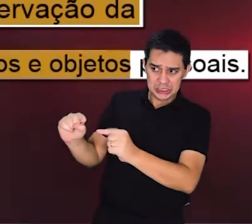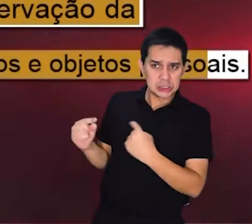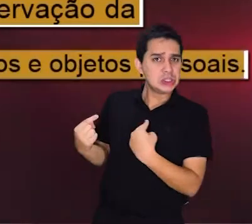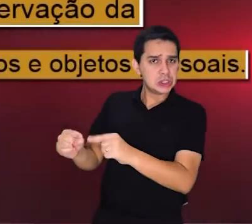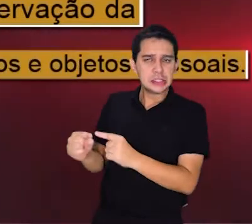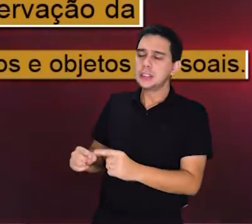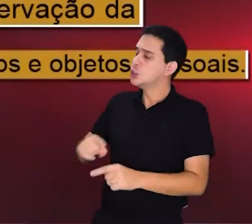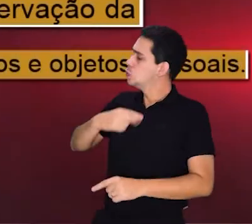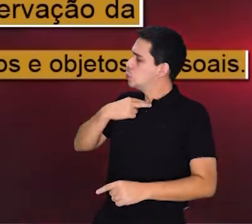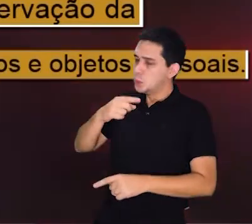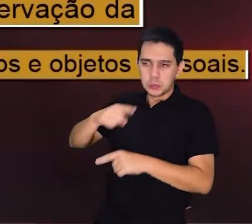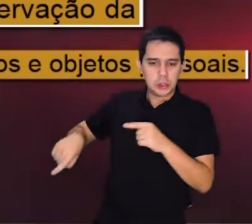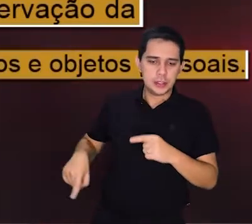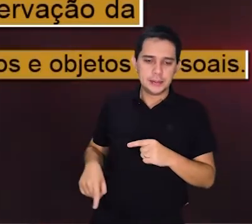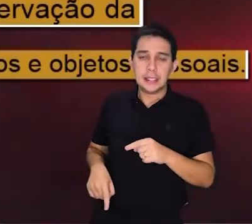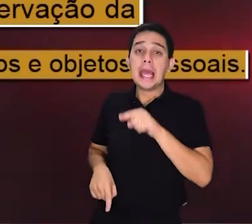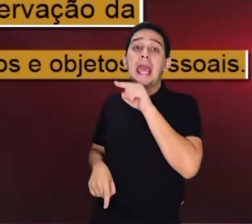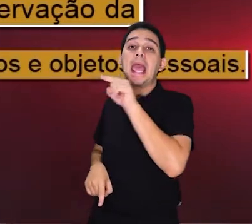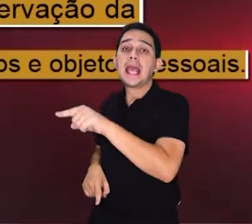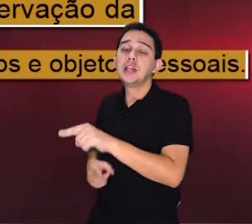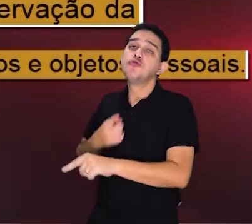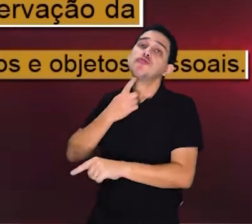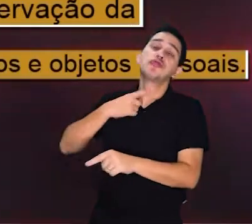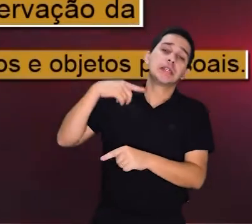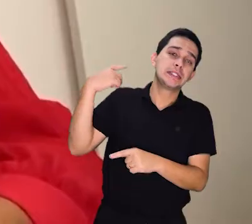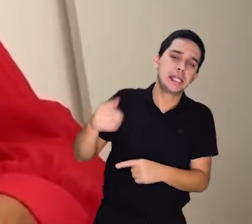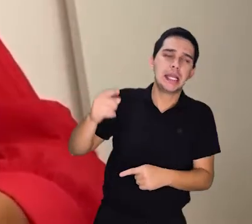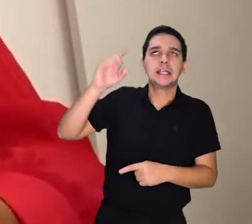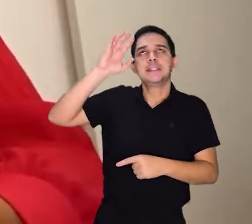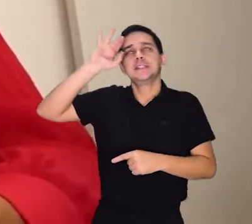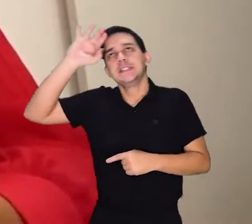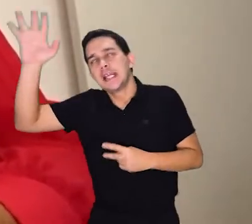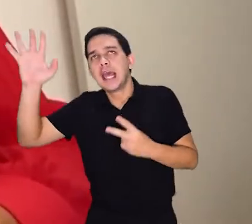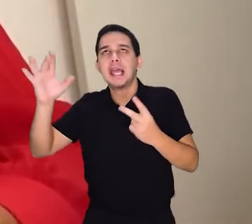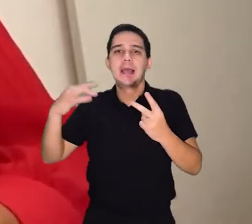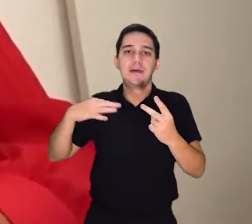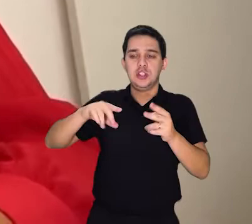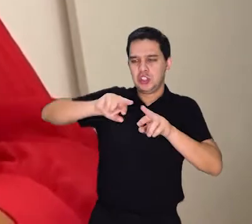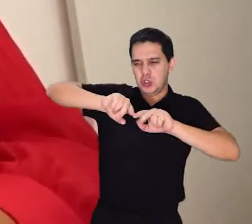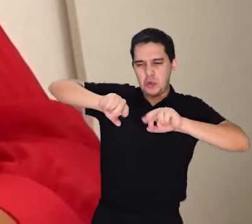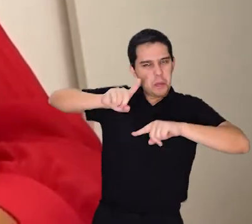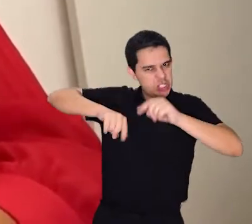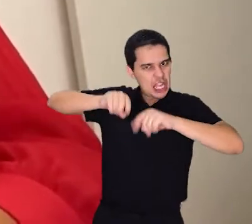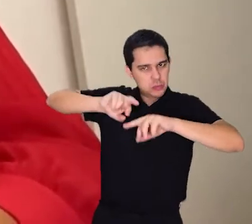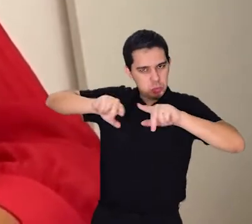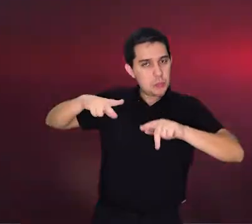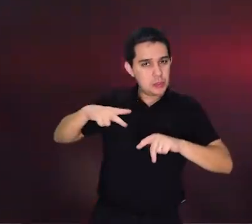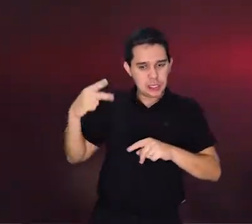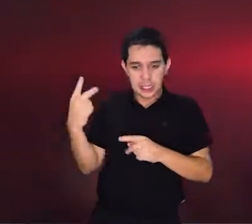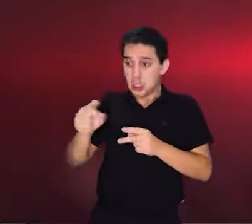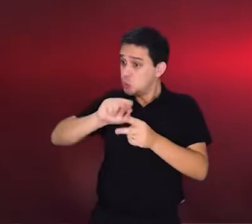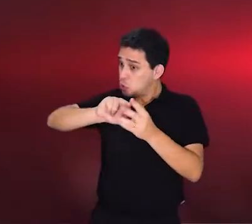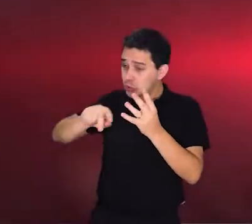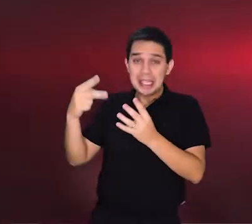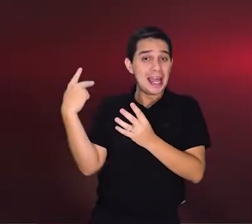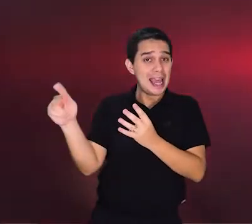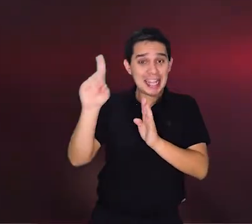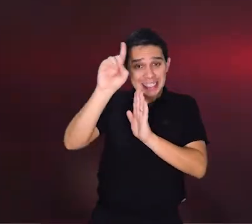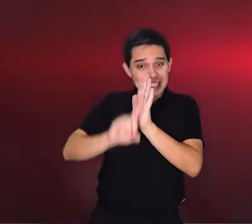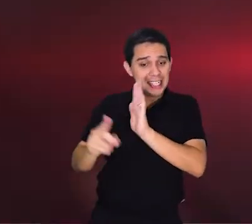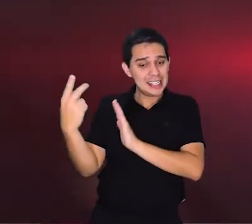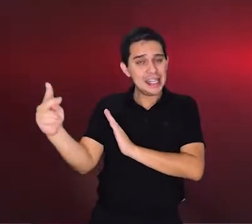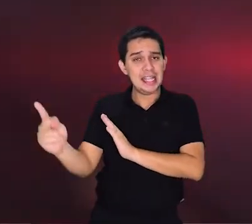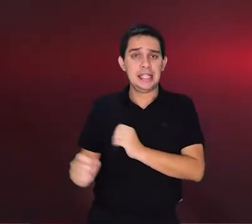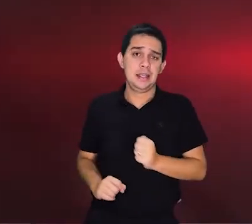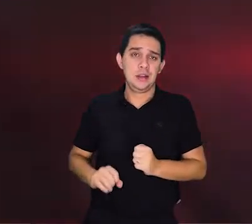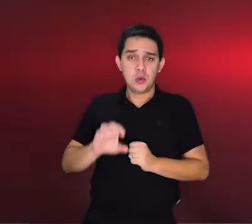autonomia, os seus valores, as suas ideias, seus objetos pessoais, né? Então, assim, a gente tem que estar muito atento a todos esses